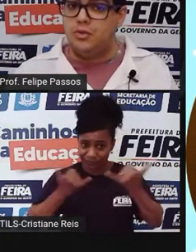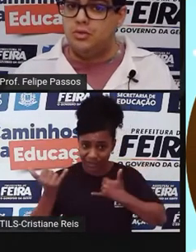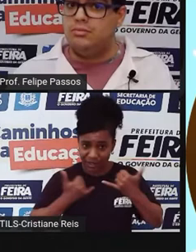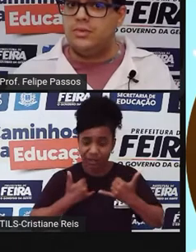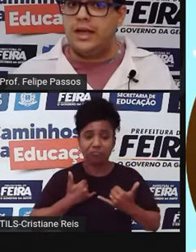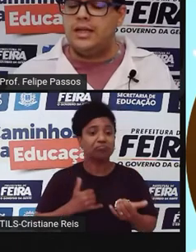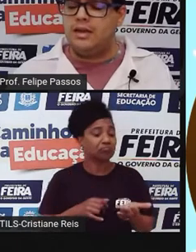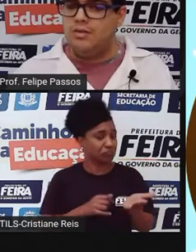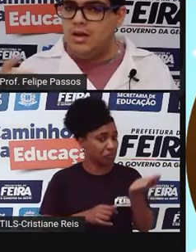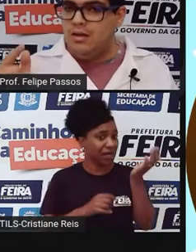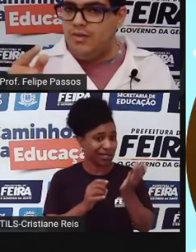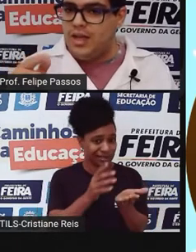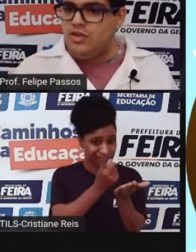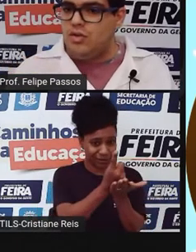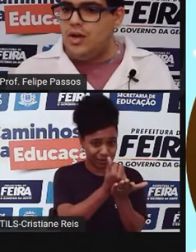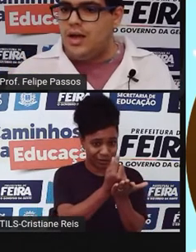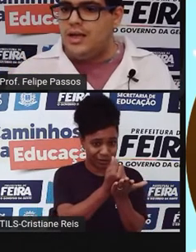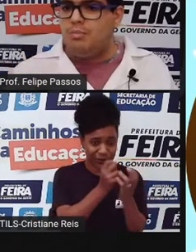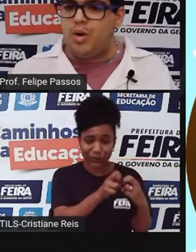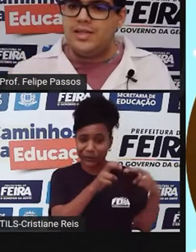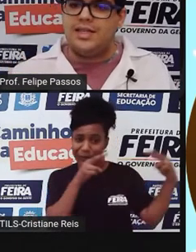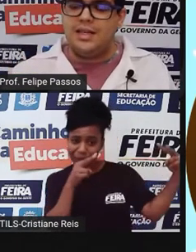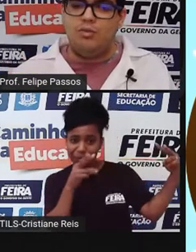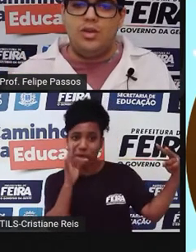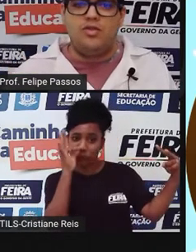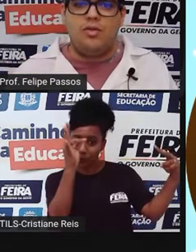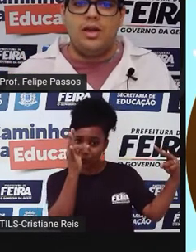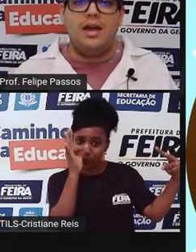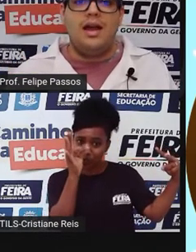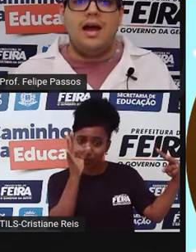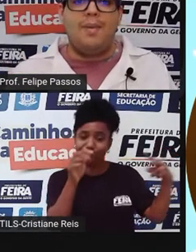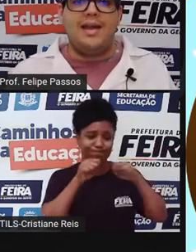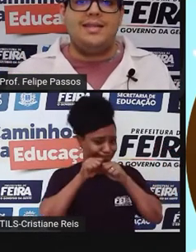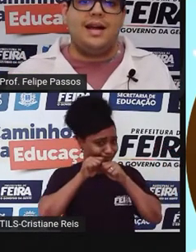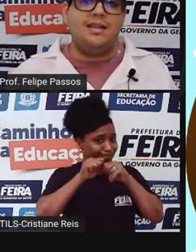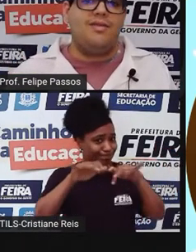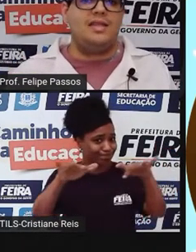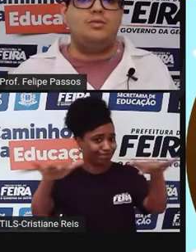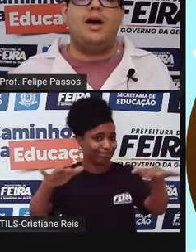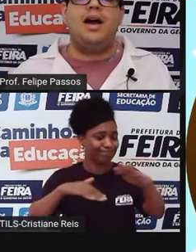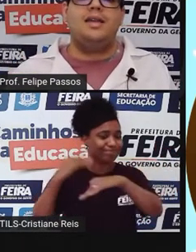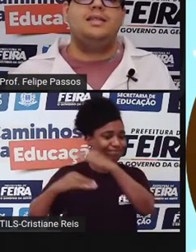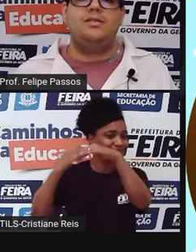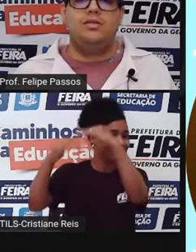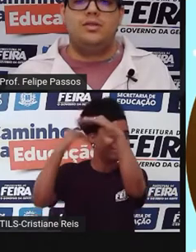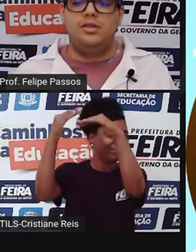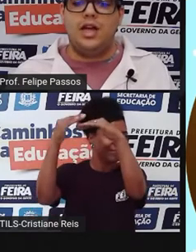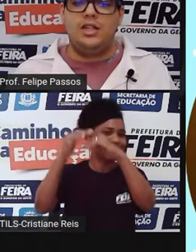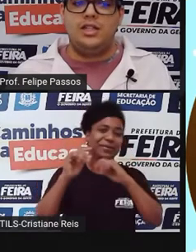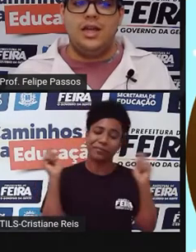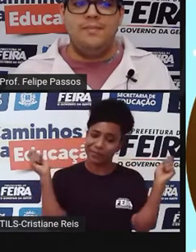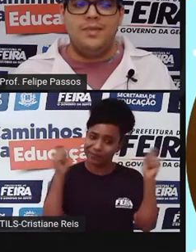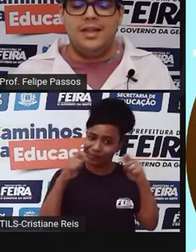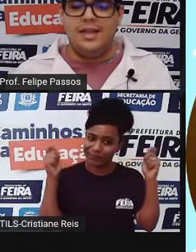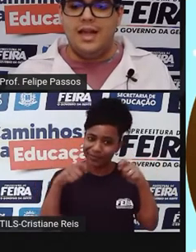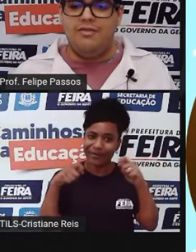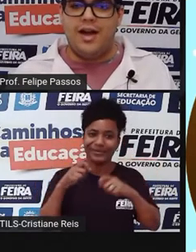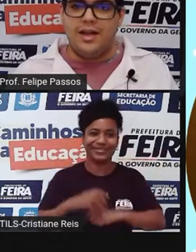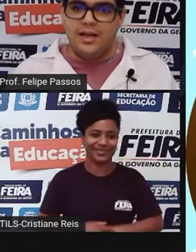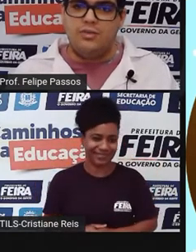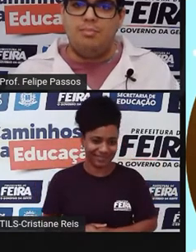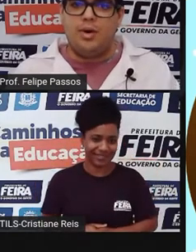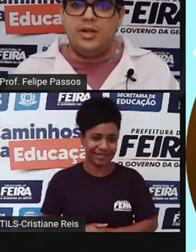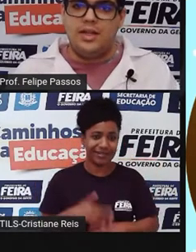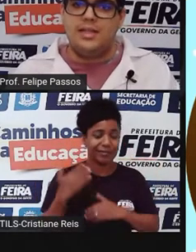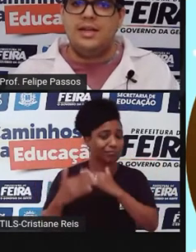do futuro, né? Então, fiquem de olho aí que pode ser que o Bitcoin apareça cada vez mais no nosso dia a dia e ele